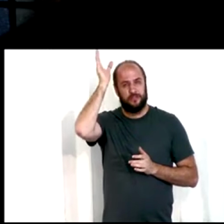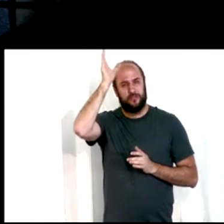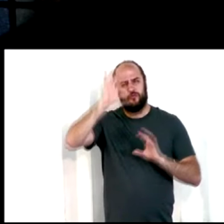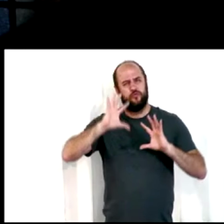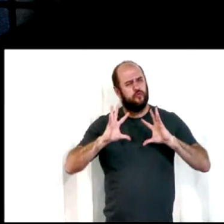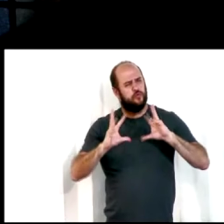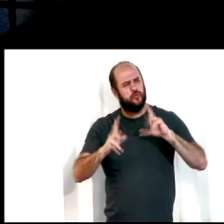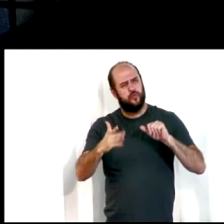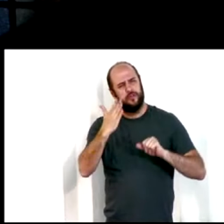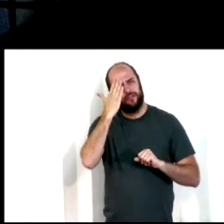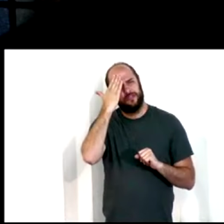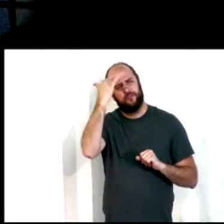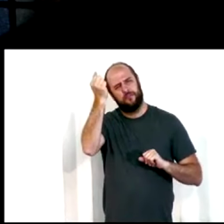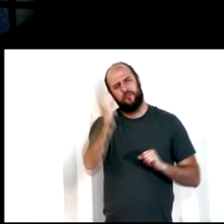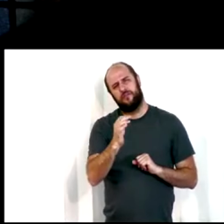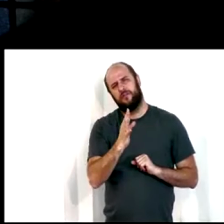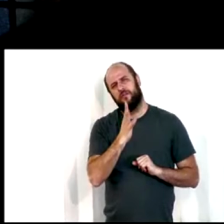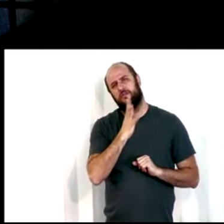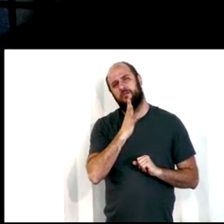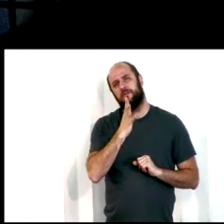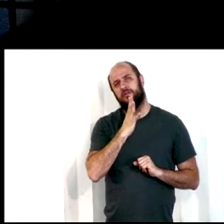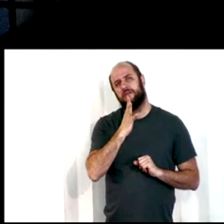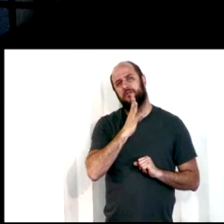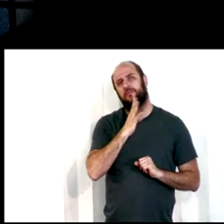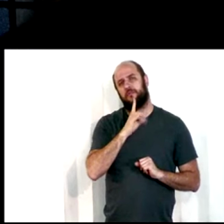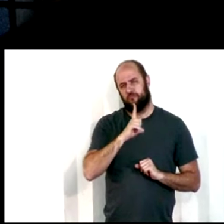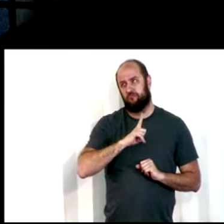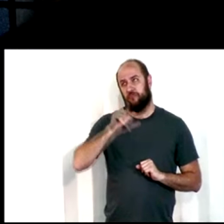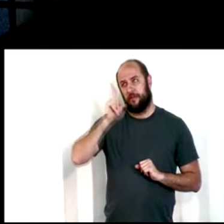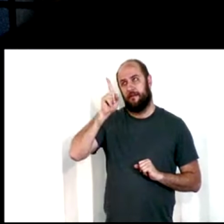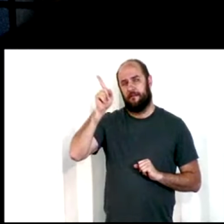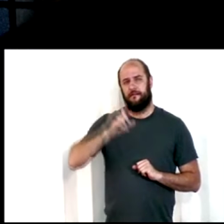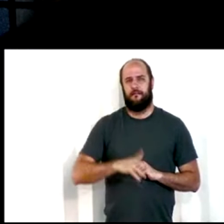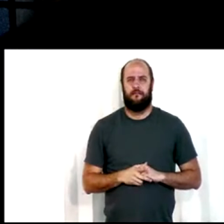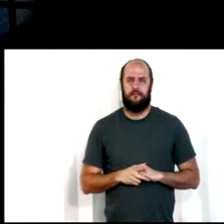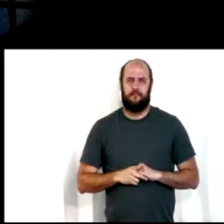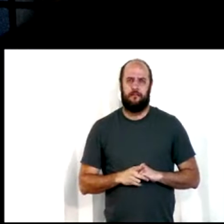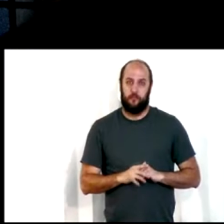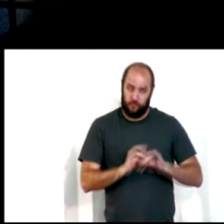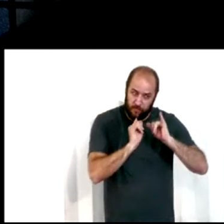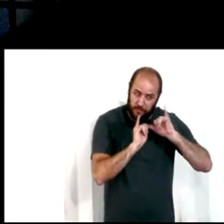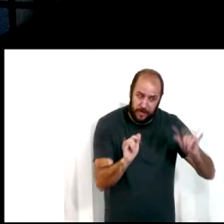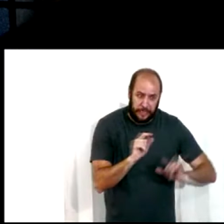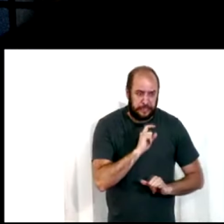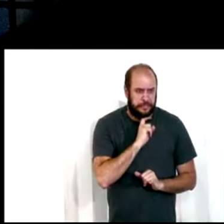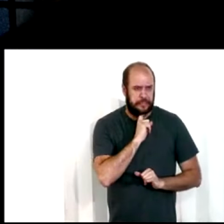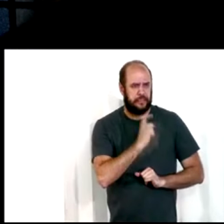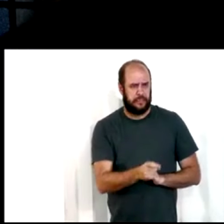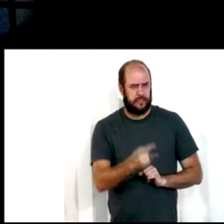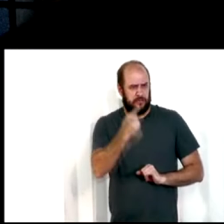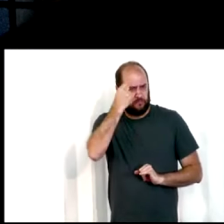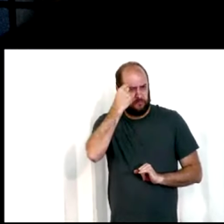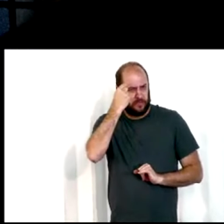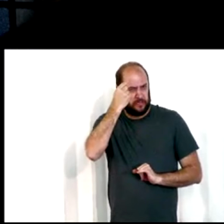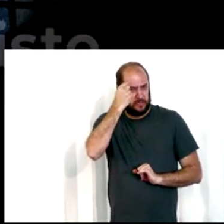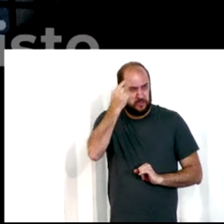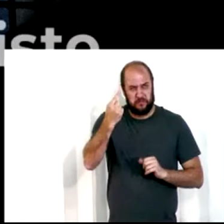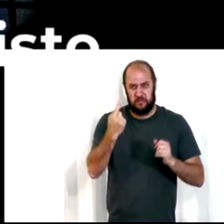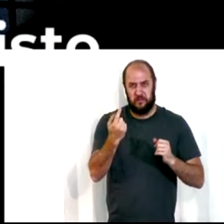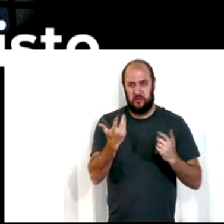do conhecimento estão ocultos. Assim digo para que ninguém vos engane com raciocínios